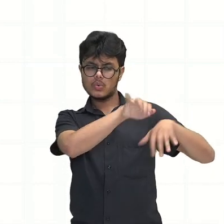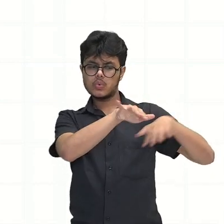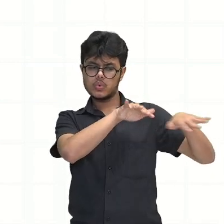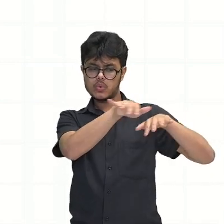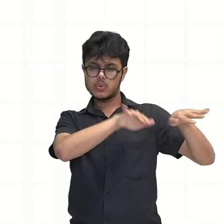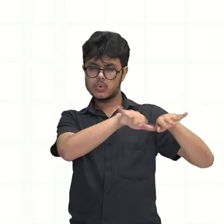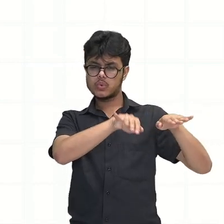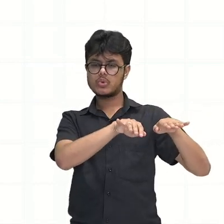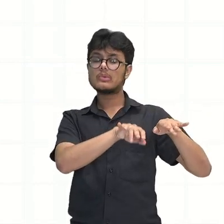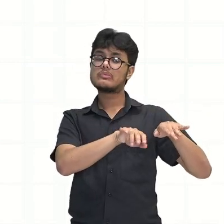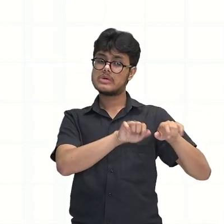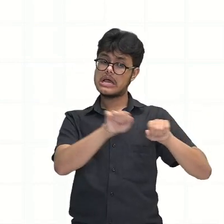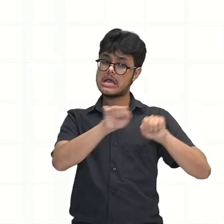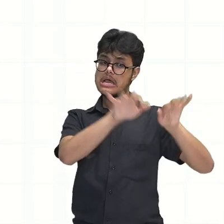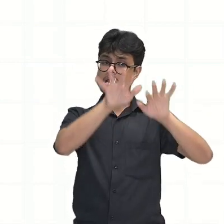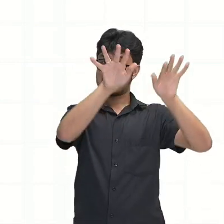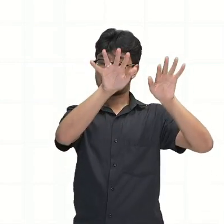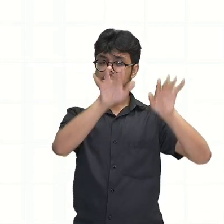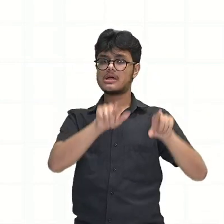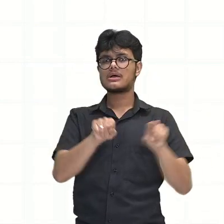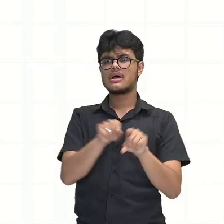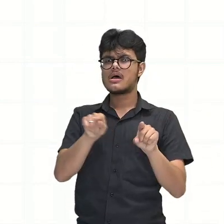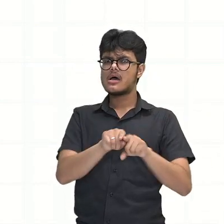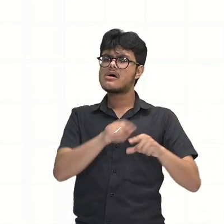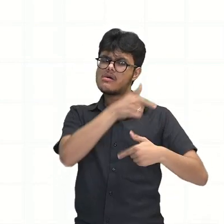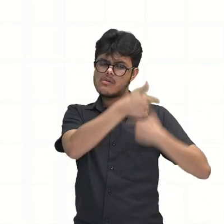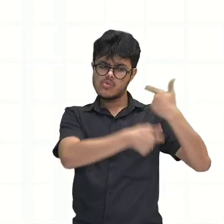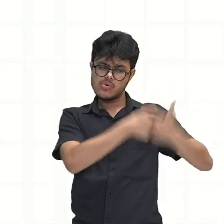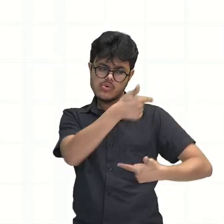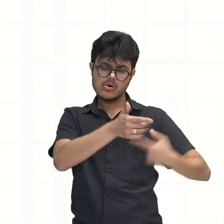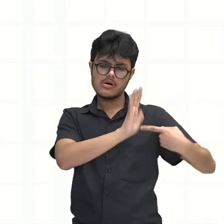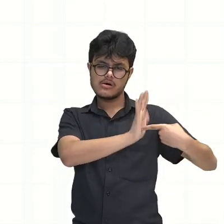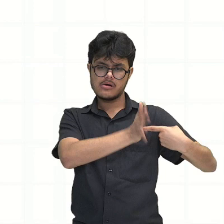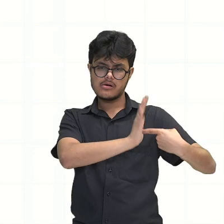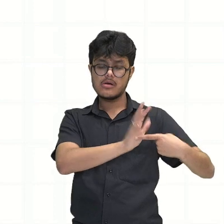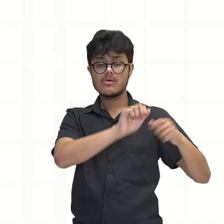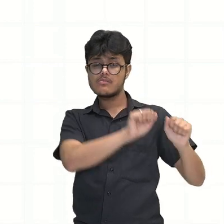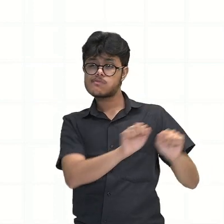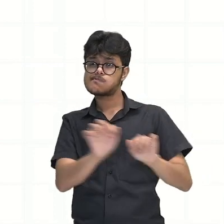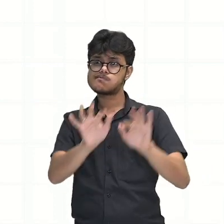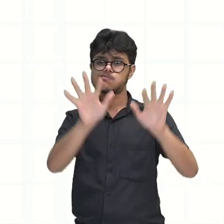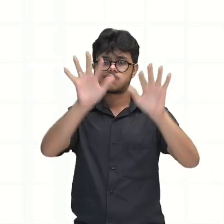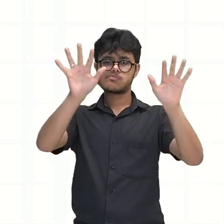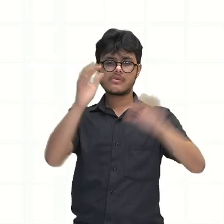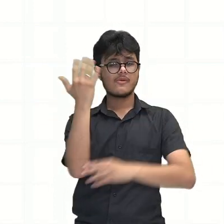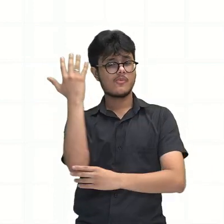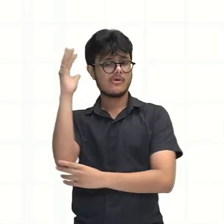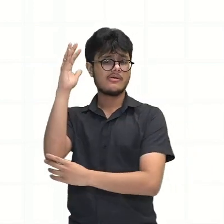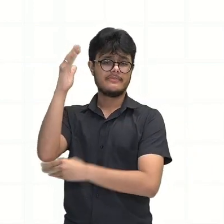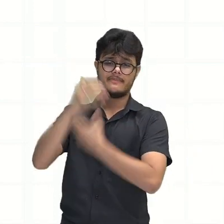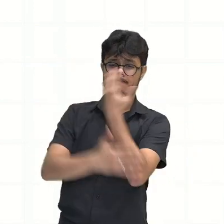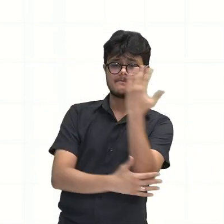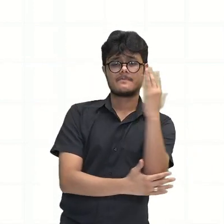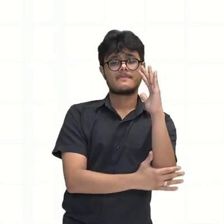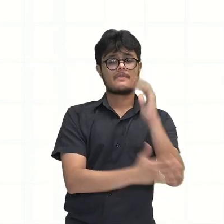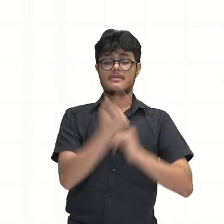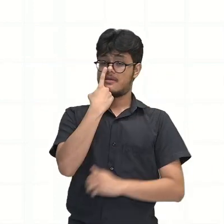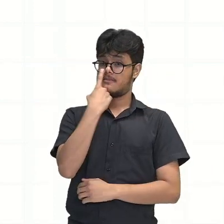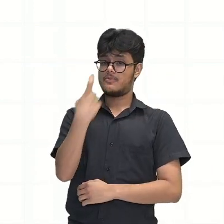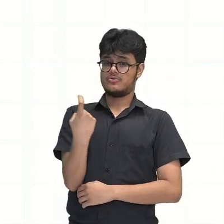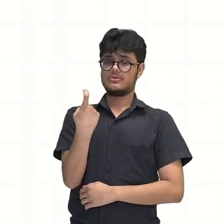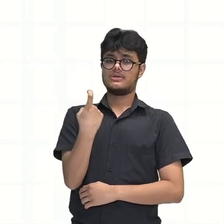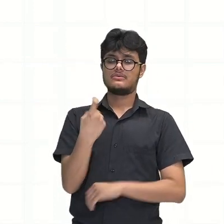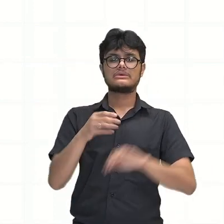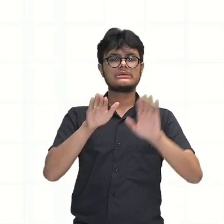gases, eu estou falando em gases que vão ser expelidos para o ambiente e vão poluir o ambiente, certo? Então,